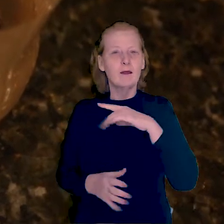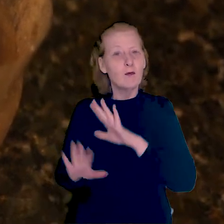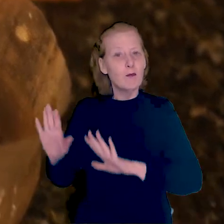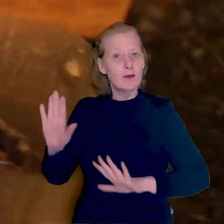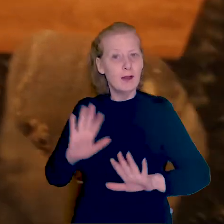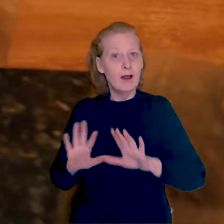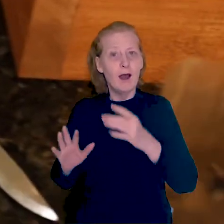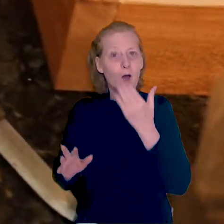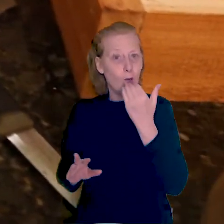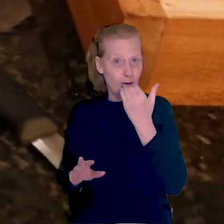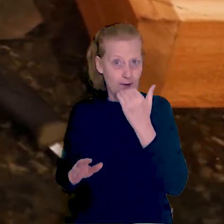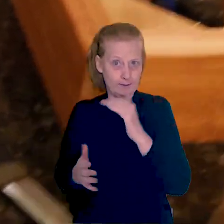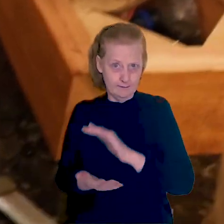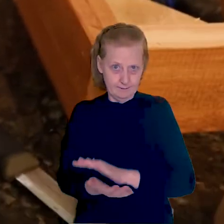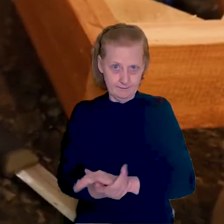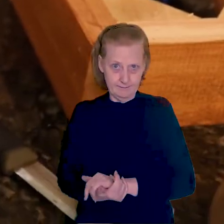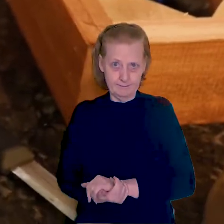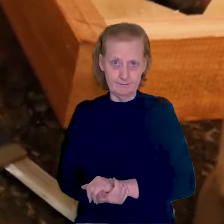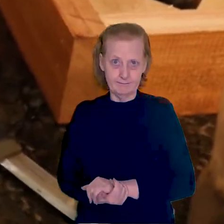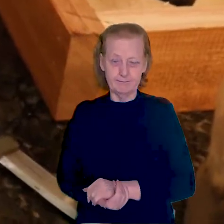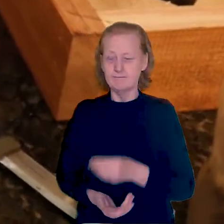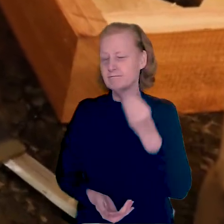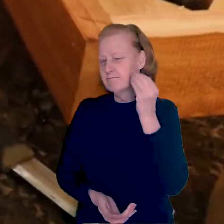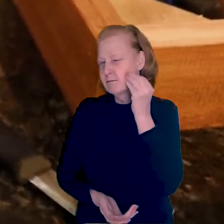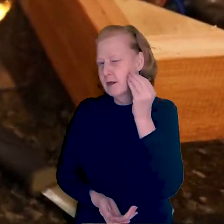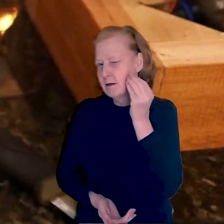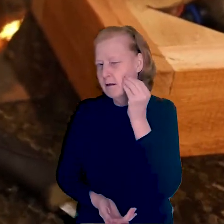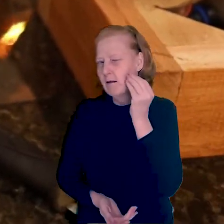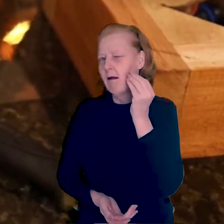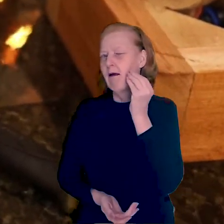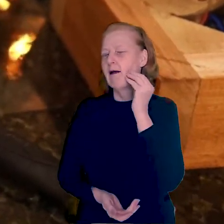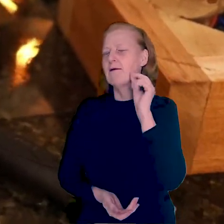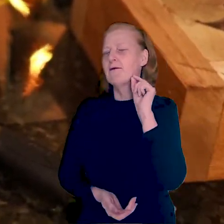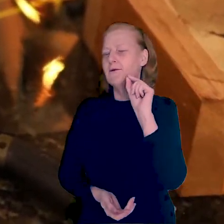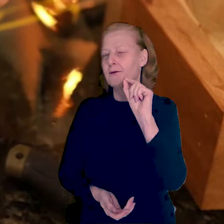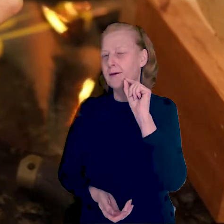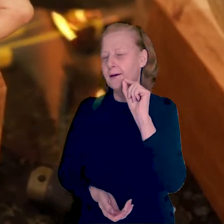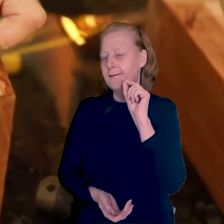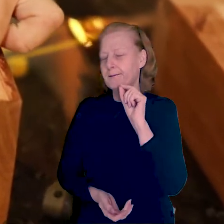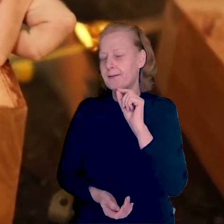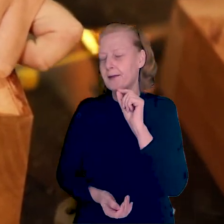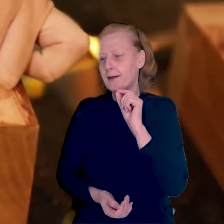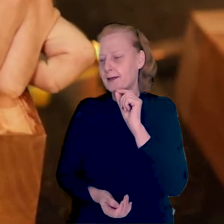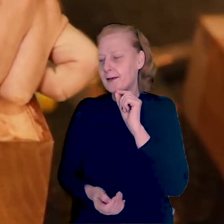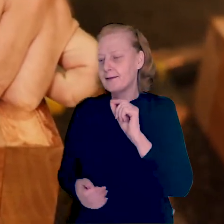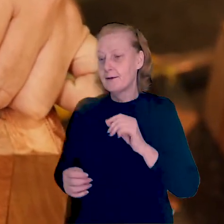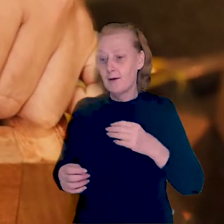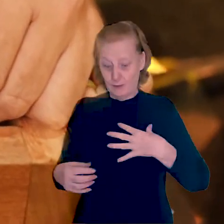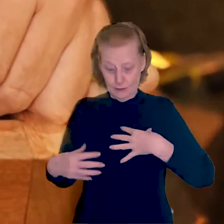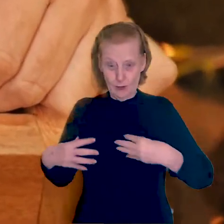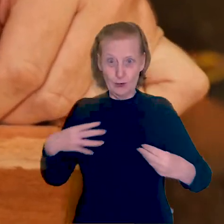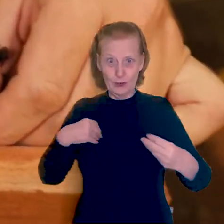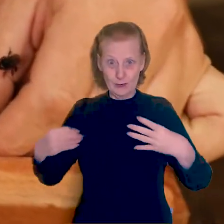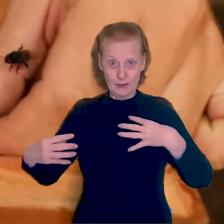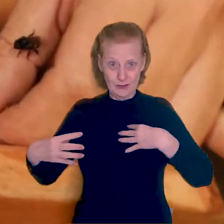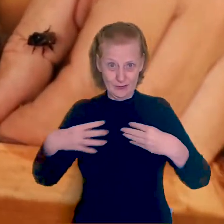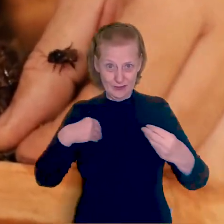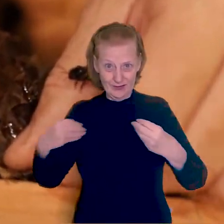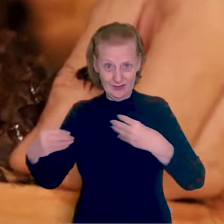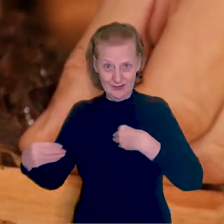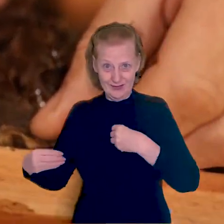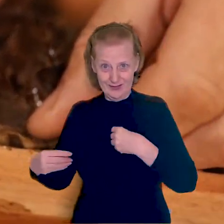A gente vai tentar deixar isso aqui mais a posturinha dela.